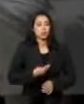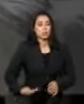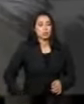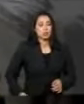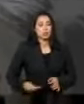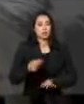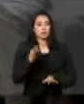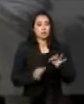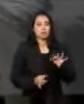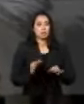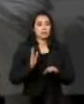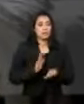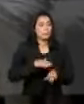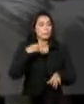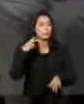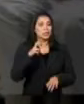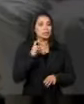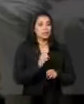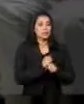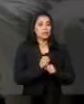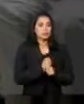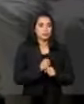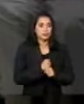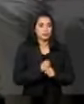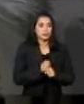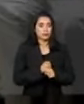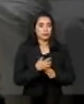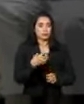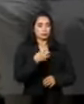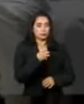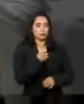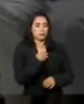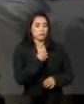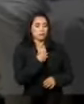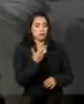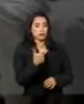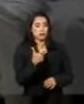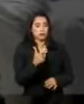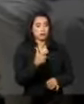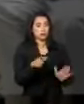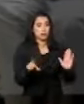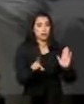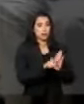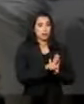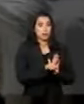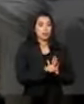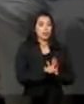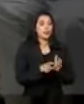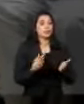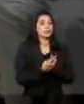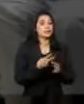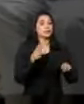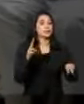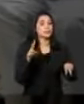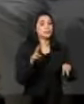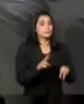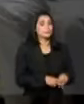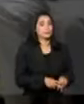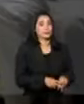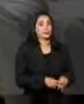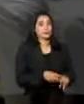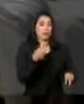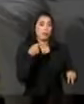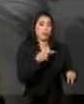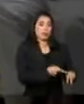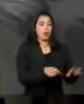problema da ilicitude e do sentimento de impunidade está no nosso sistema prisional. É lá que está. O